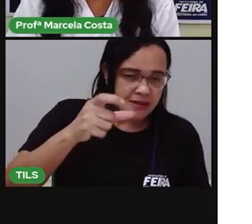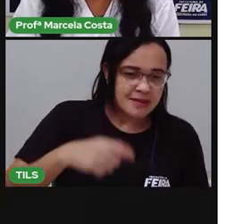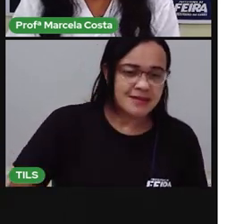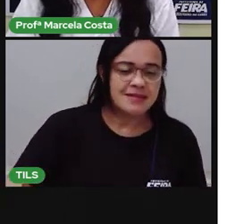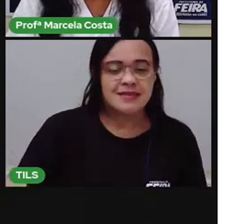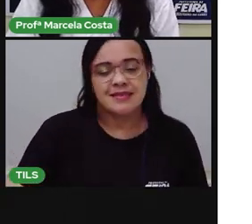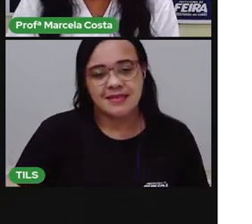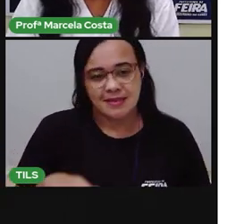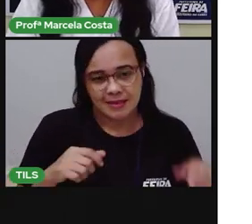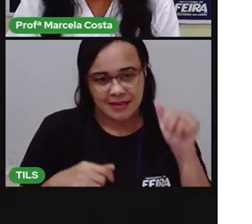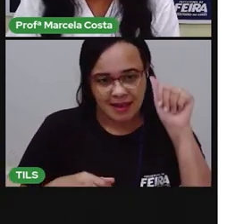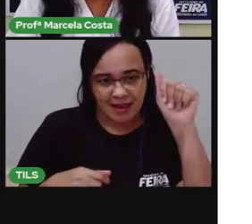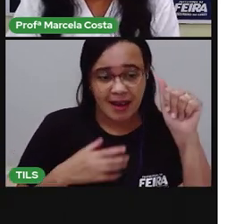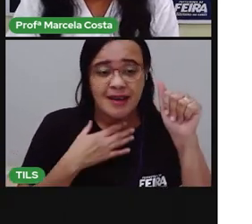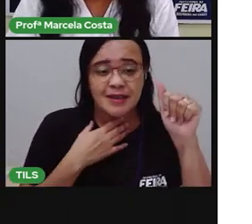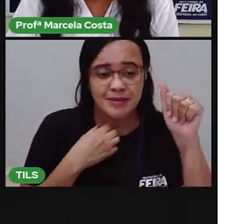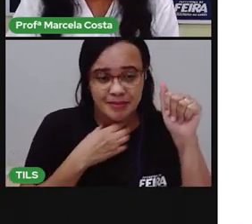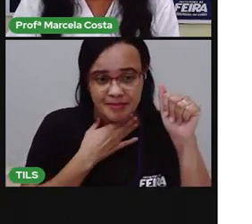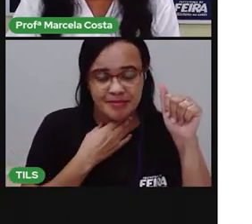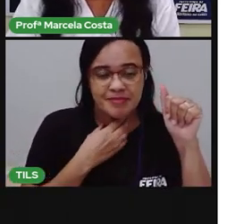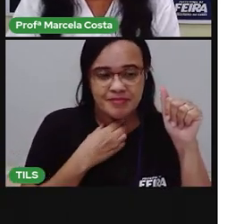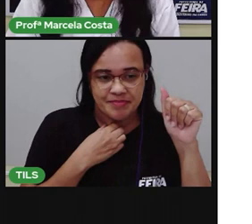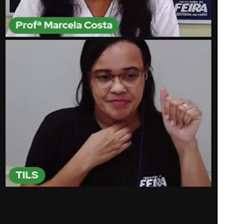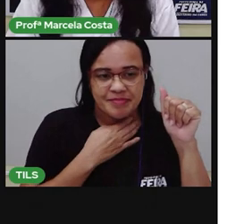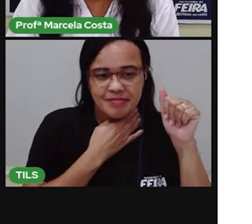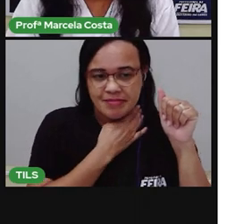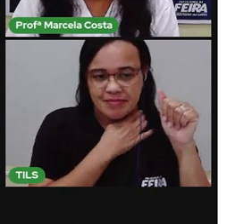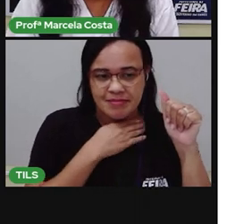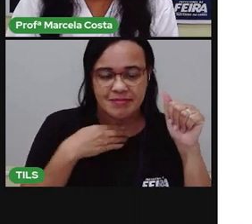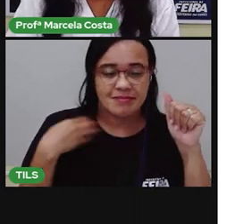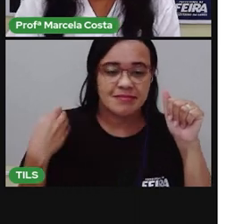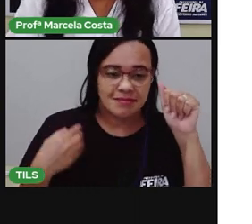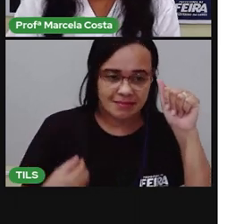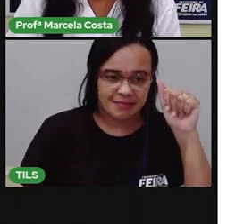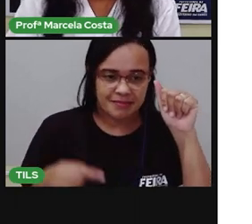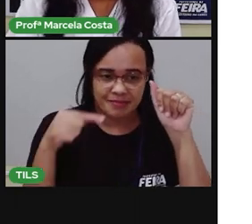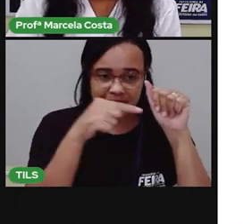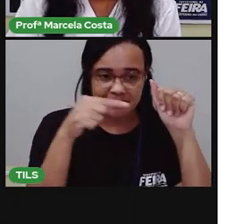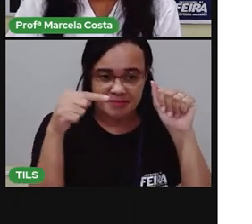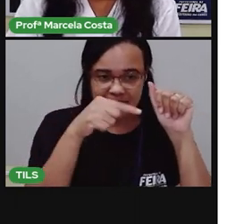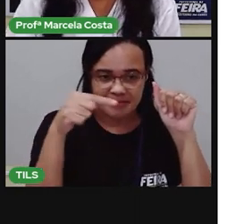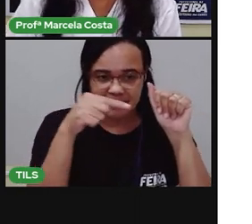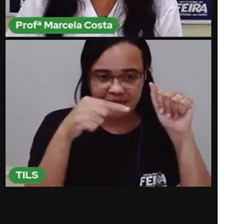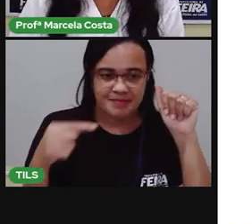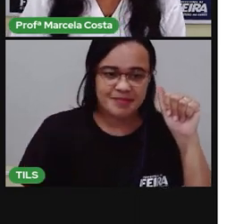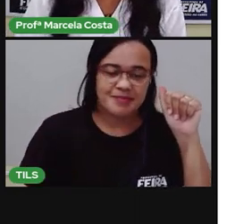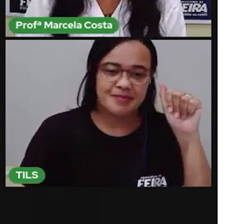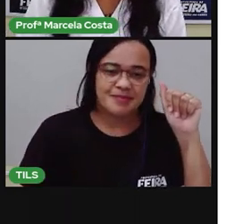É o som da letra A, não é isso? A.